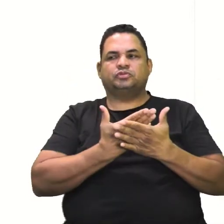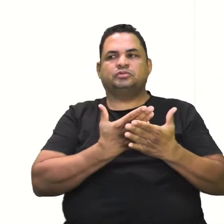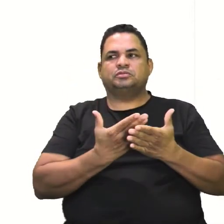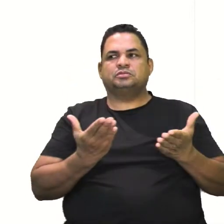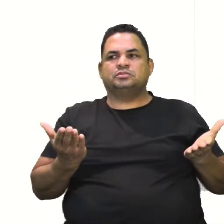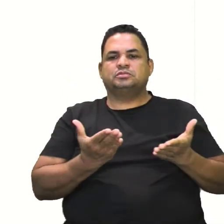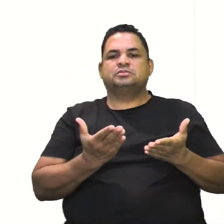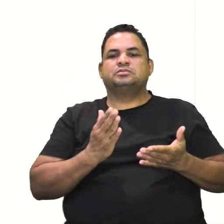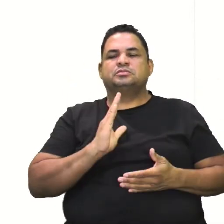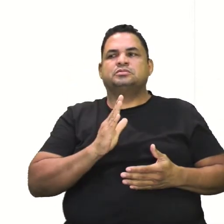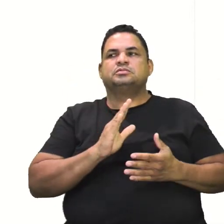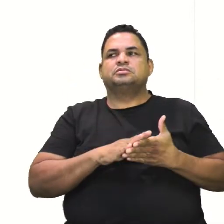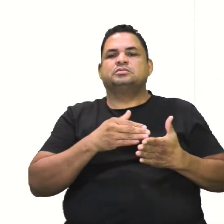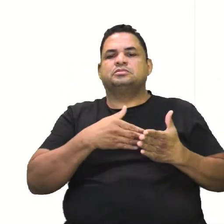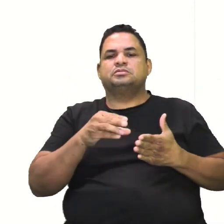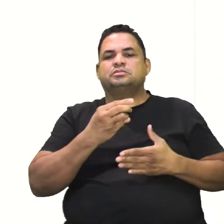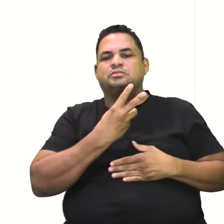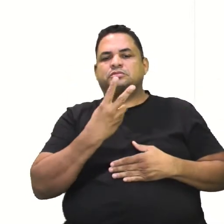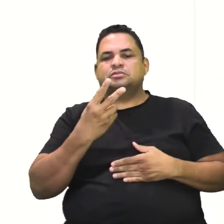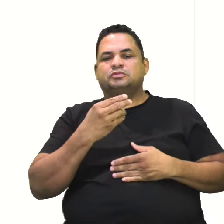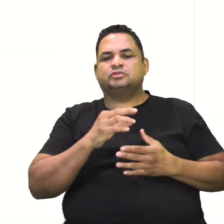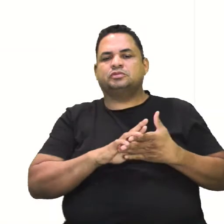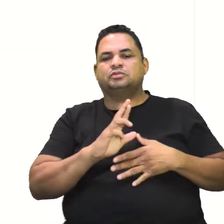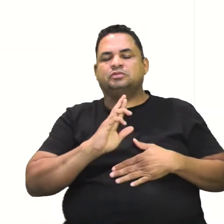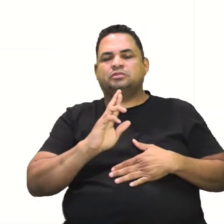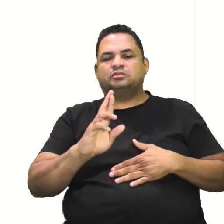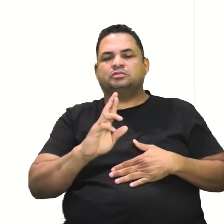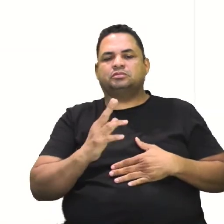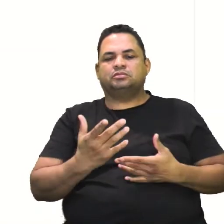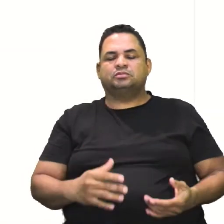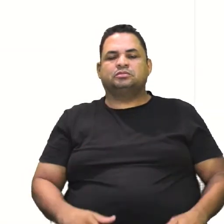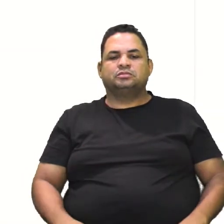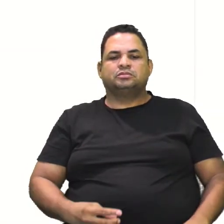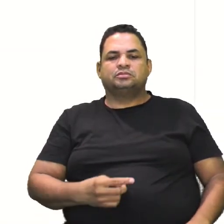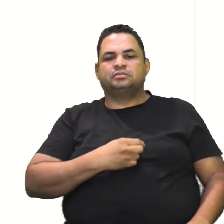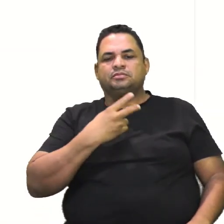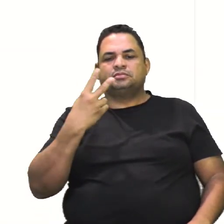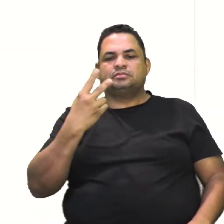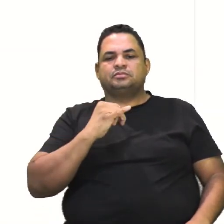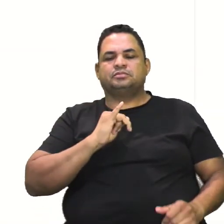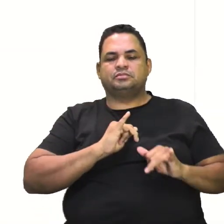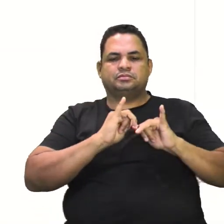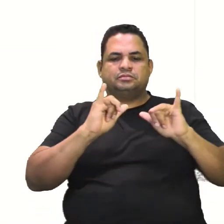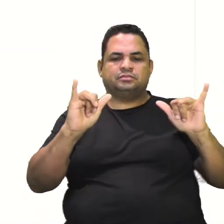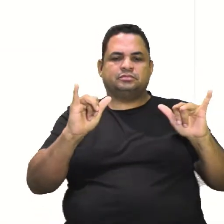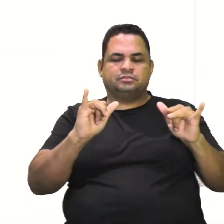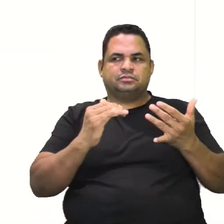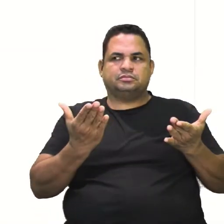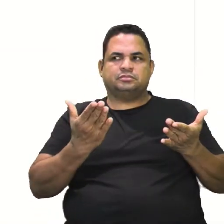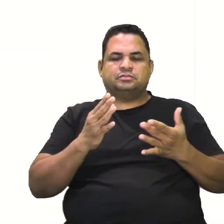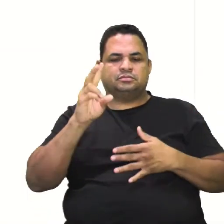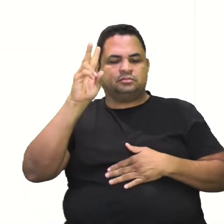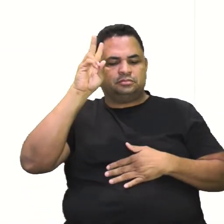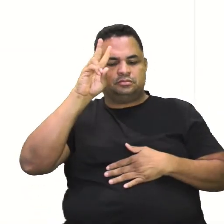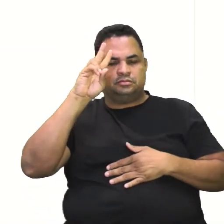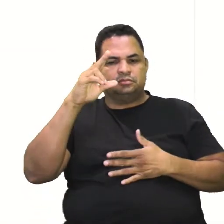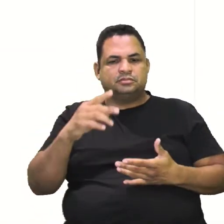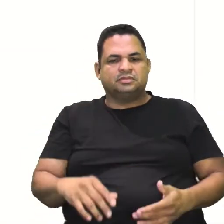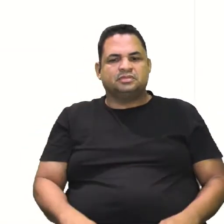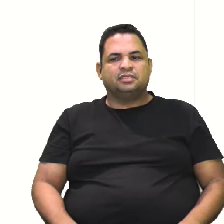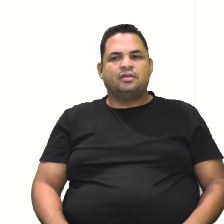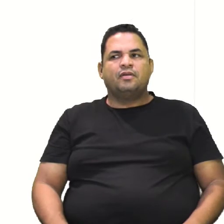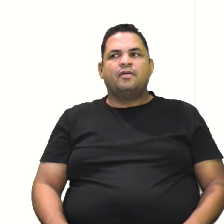agora. Já eliminava 2 respostas. Na segunda informação, por mais que eu não lembre da fórmula do